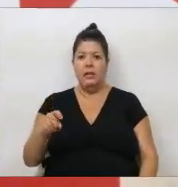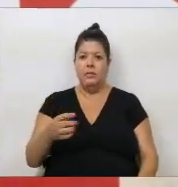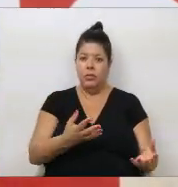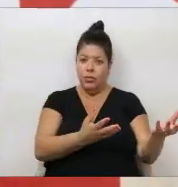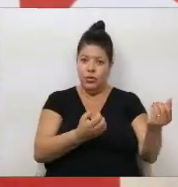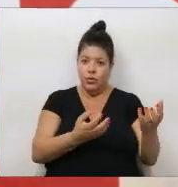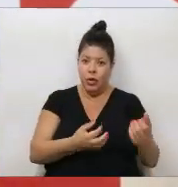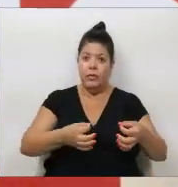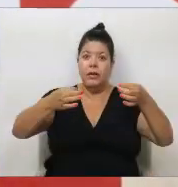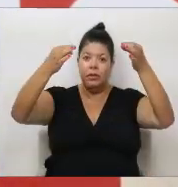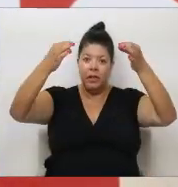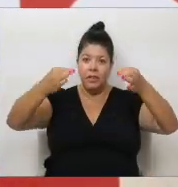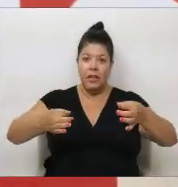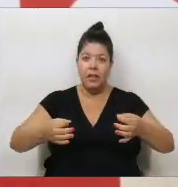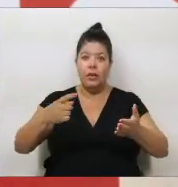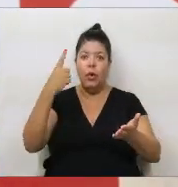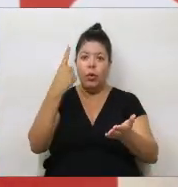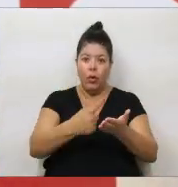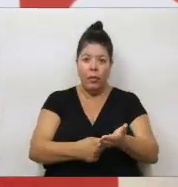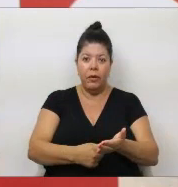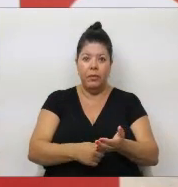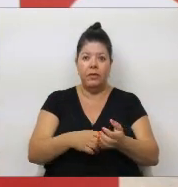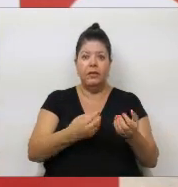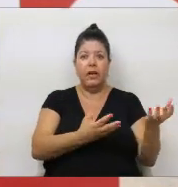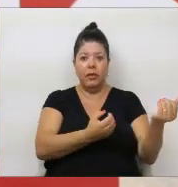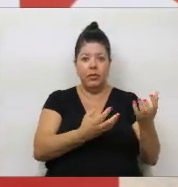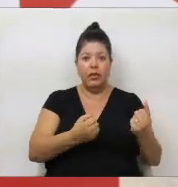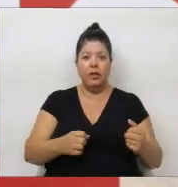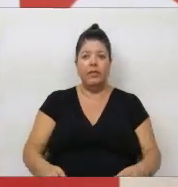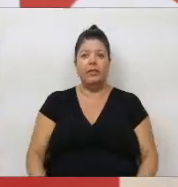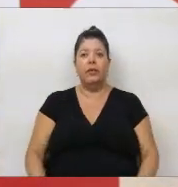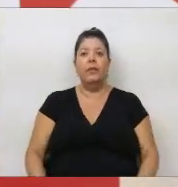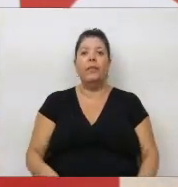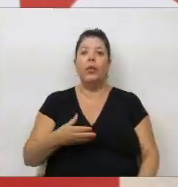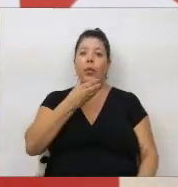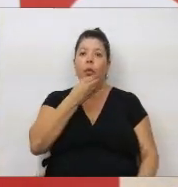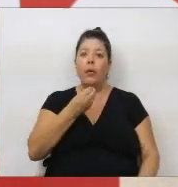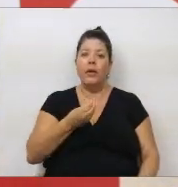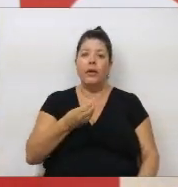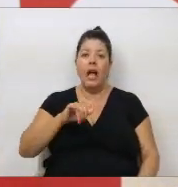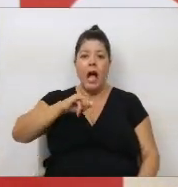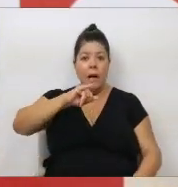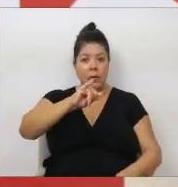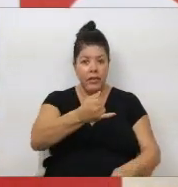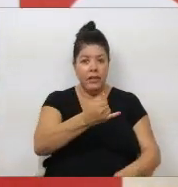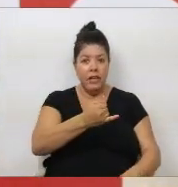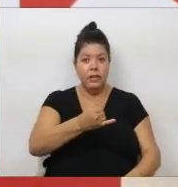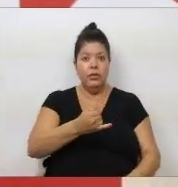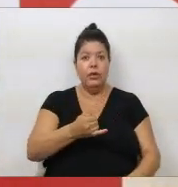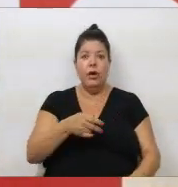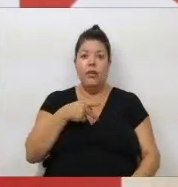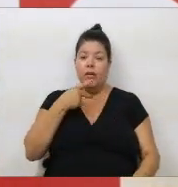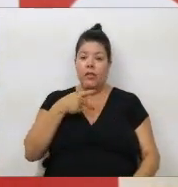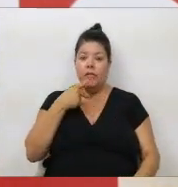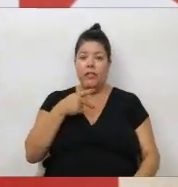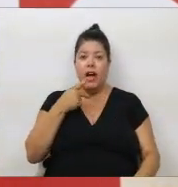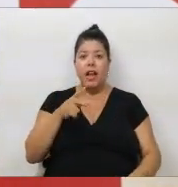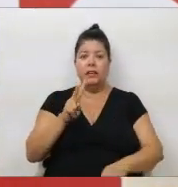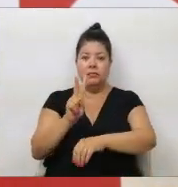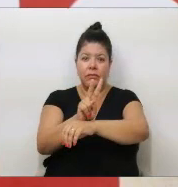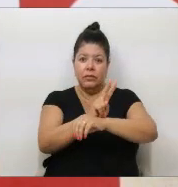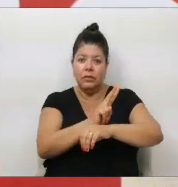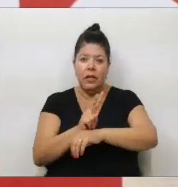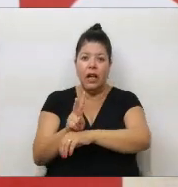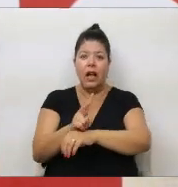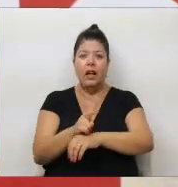temos certeza, nosso compromisso é com isso. Aproveitando o gancho, você fala em proteção, preservação, né? Vocês têm